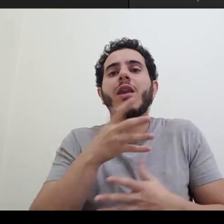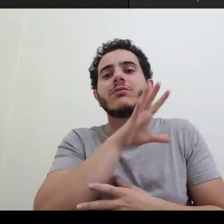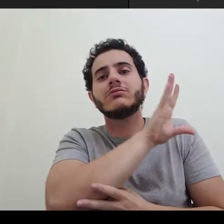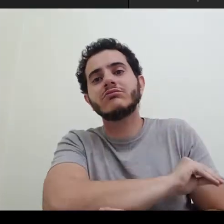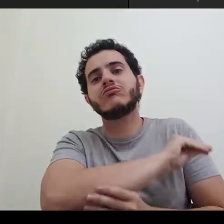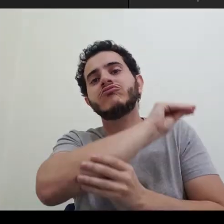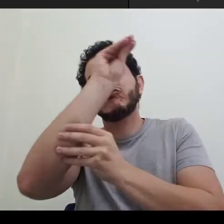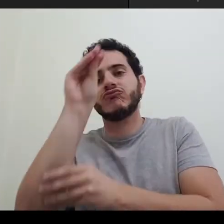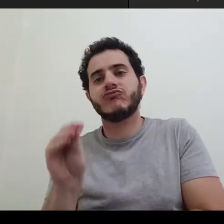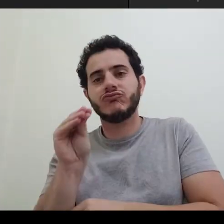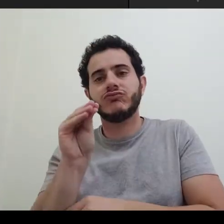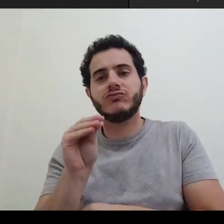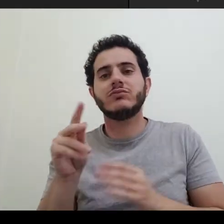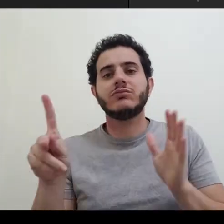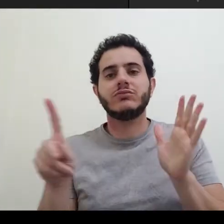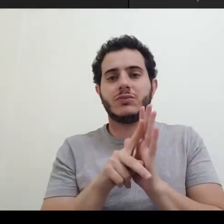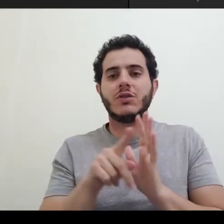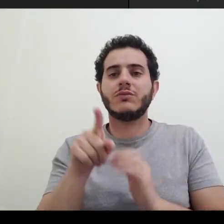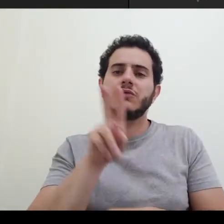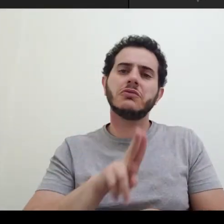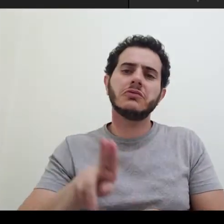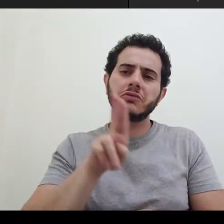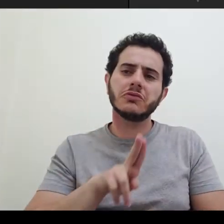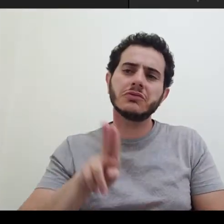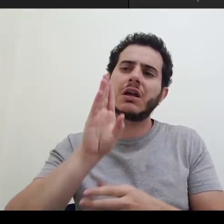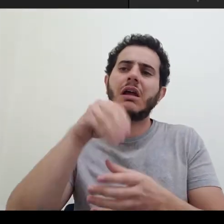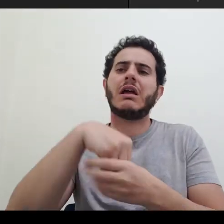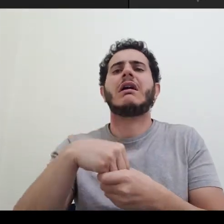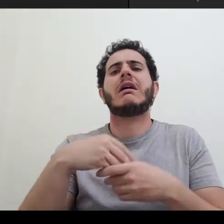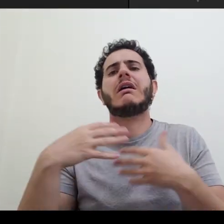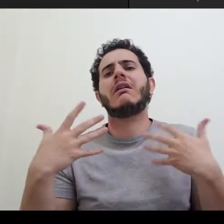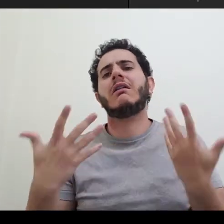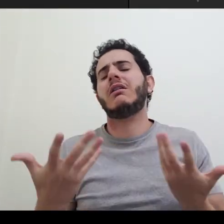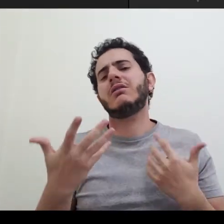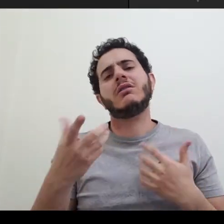tá? Poderia estar no C2 pontos, que é onde tem os usuários